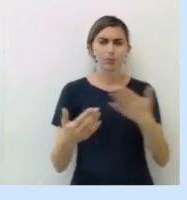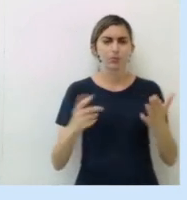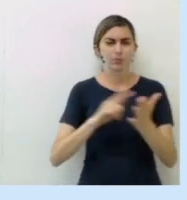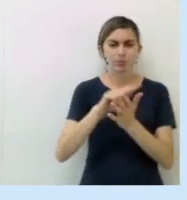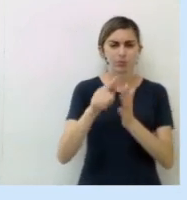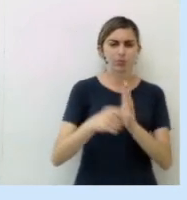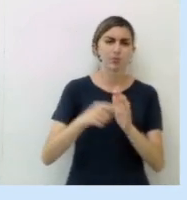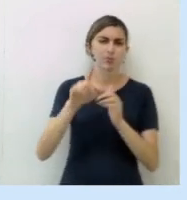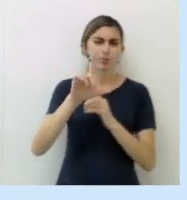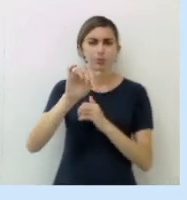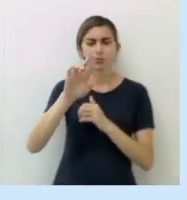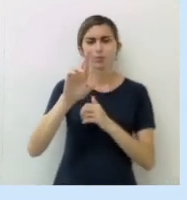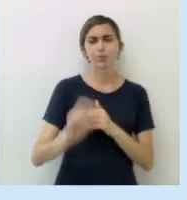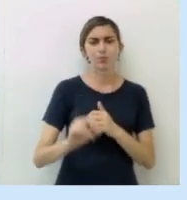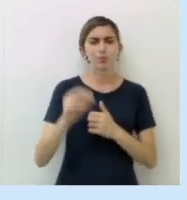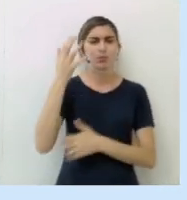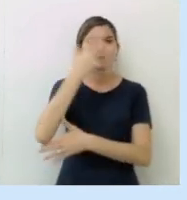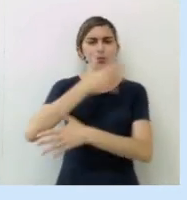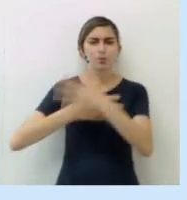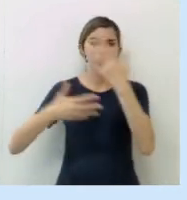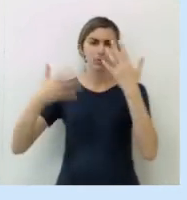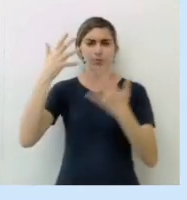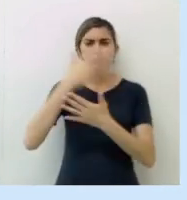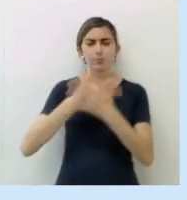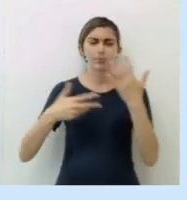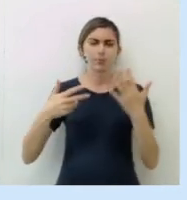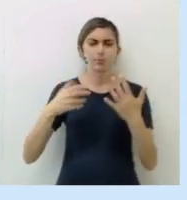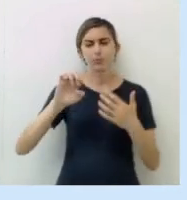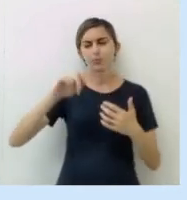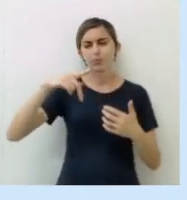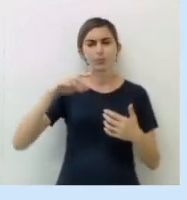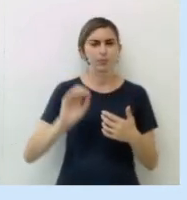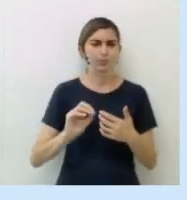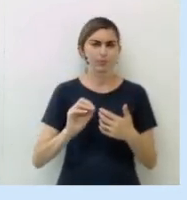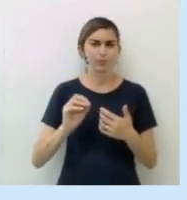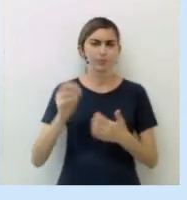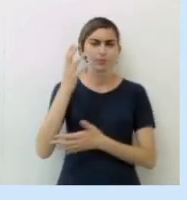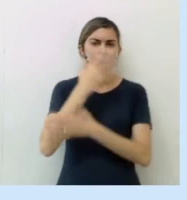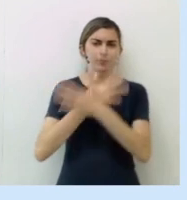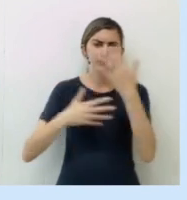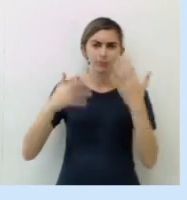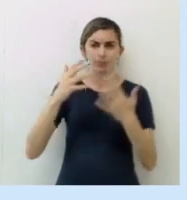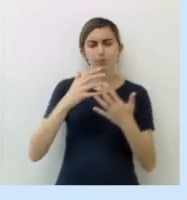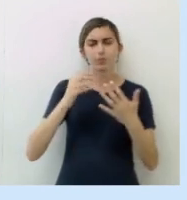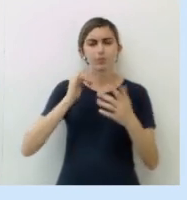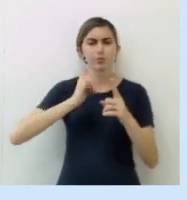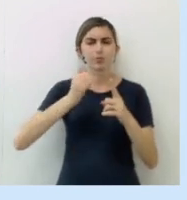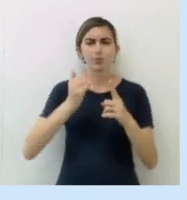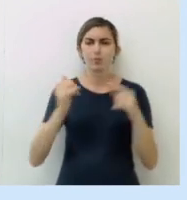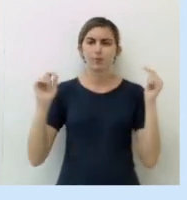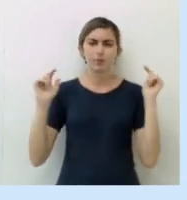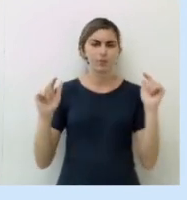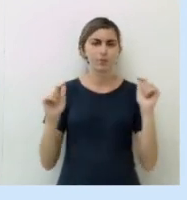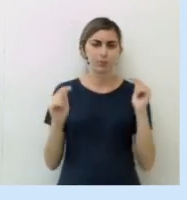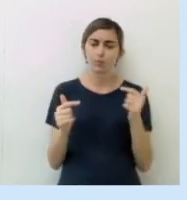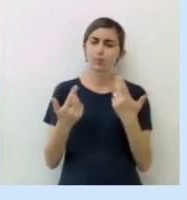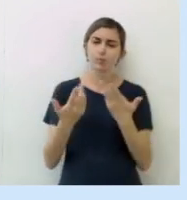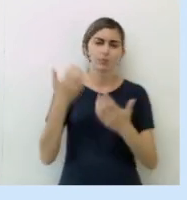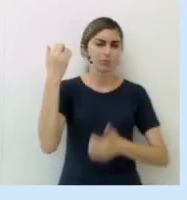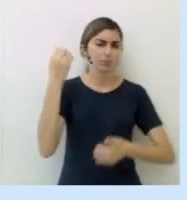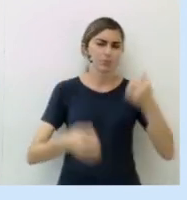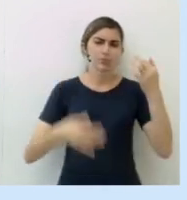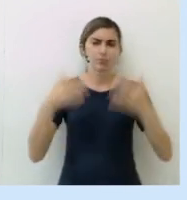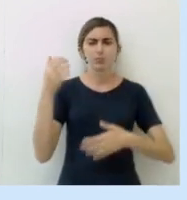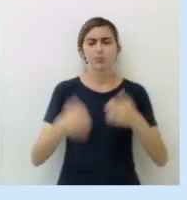gênero lírico é a palavra cantada. O épico é a palavra cantada contando aventuras. E o